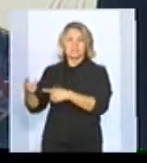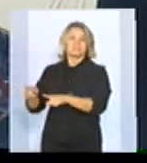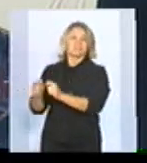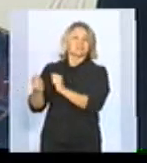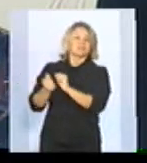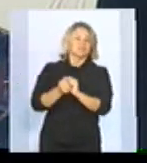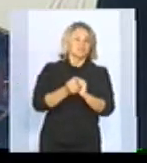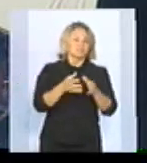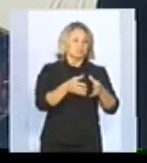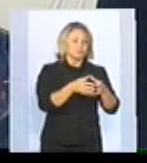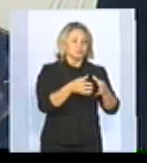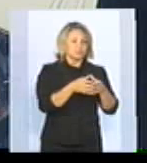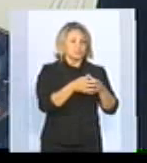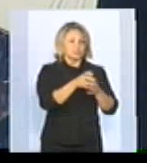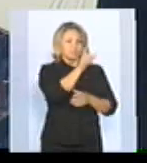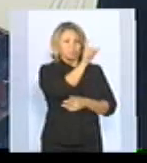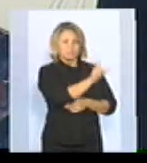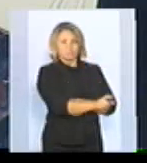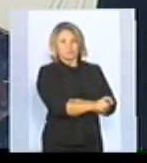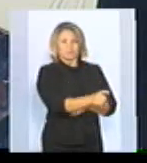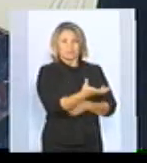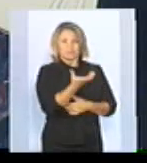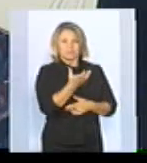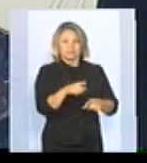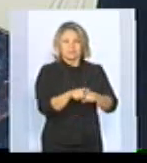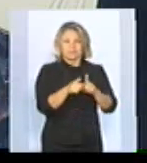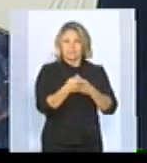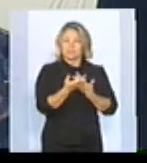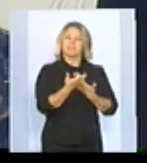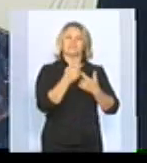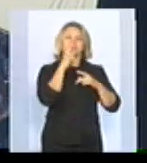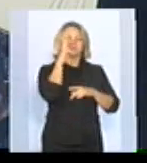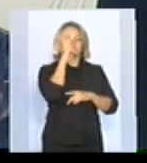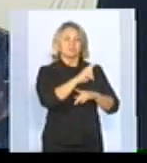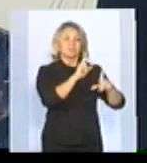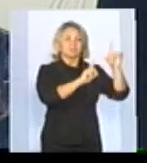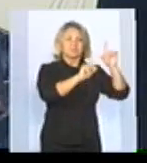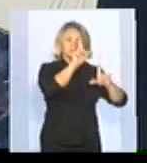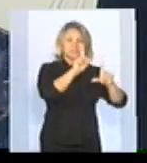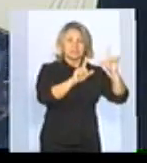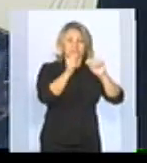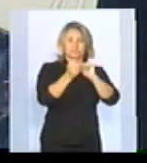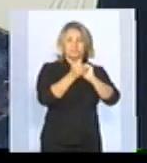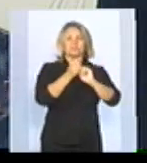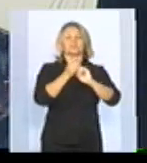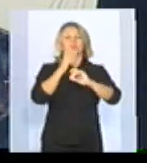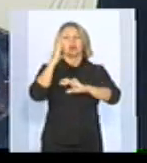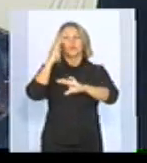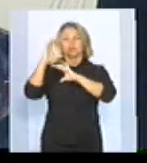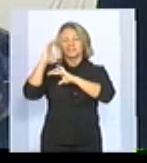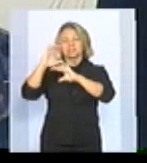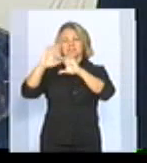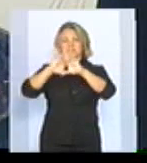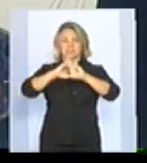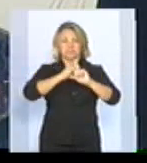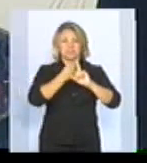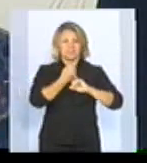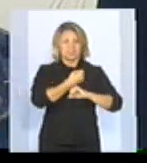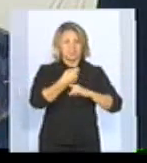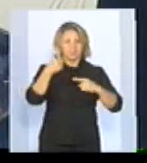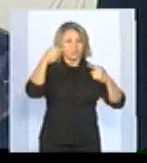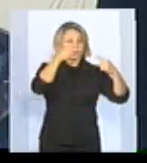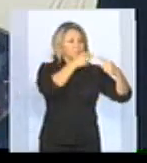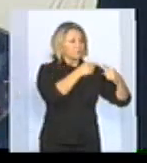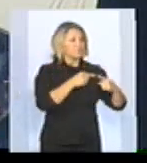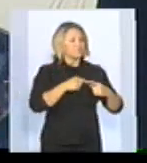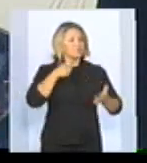do consumidor, em consonância com a vedação ao monopólio e oligopólio nos meios de comunicação social, em consonância com